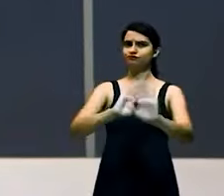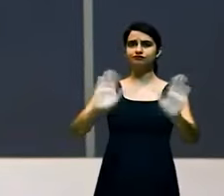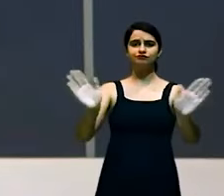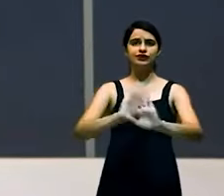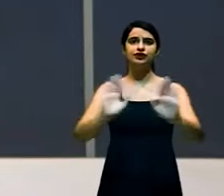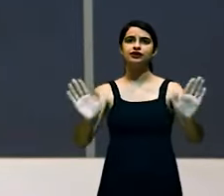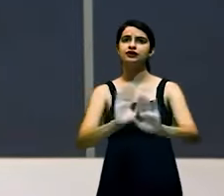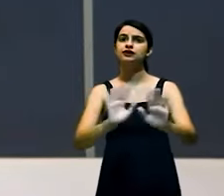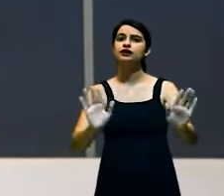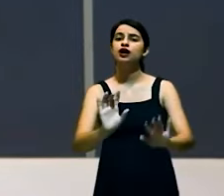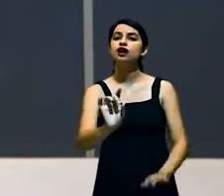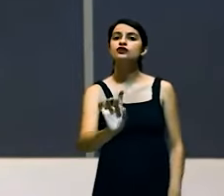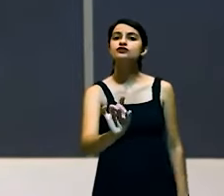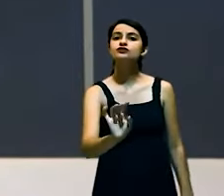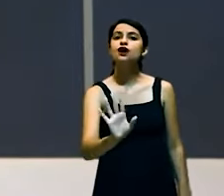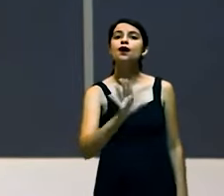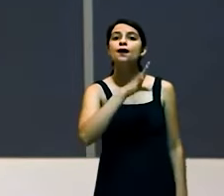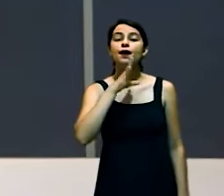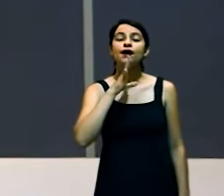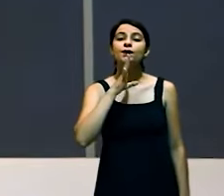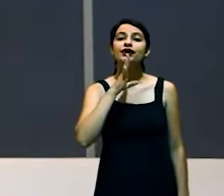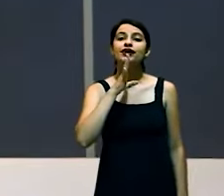quem conhece o teu filho é você.